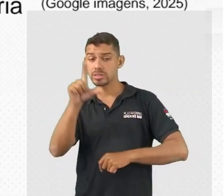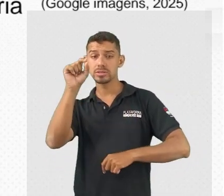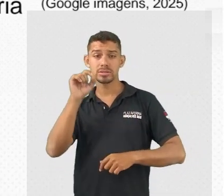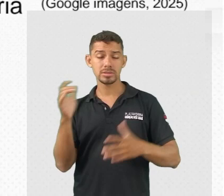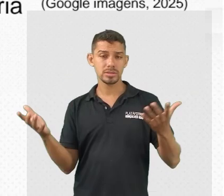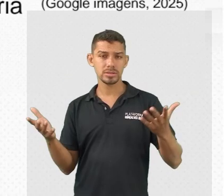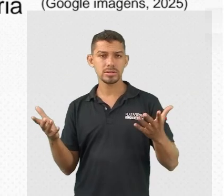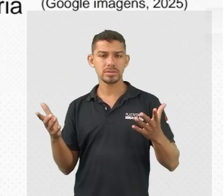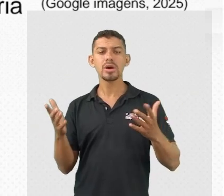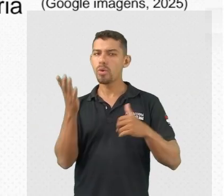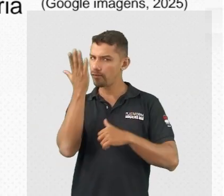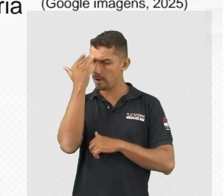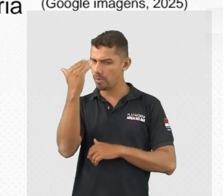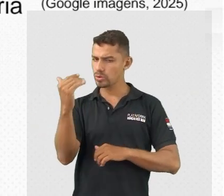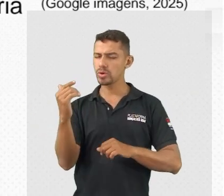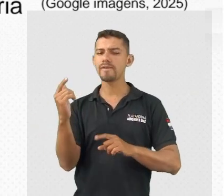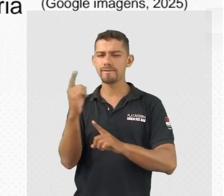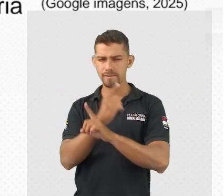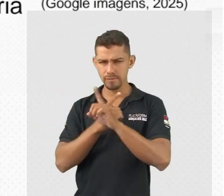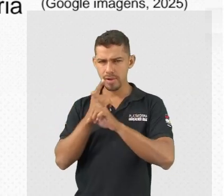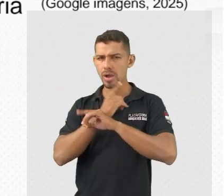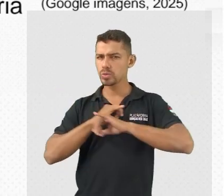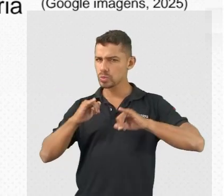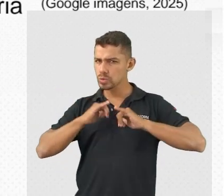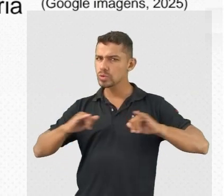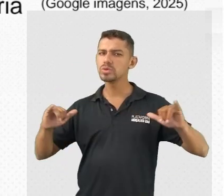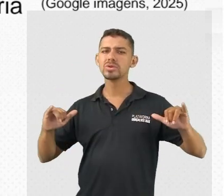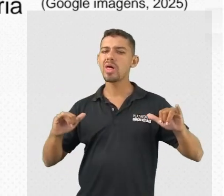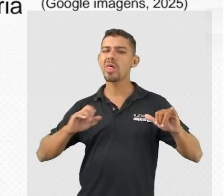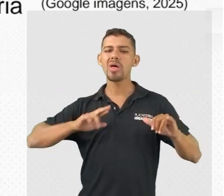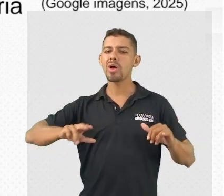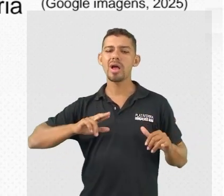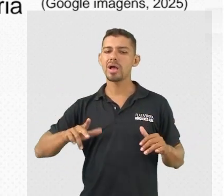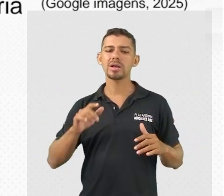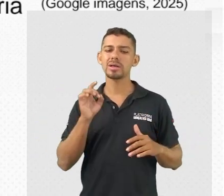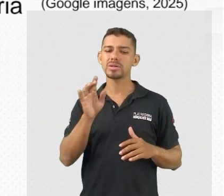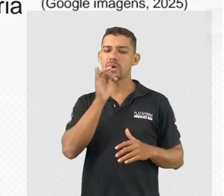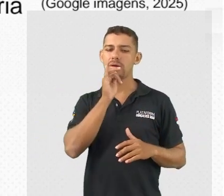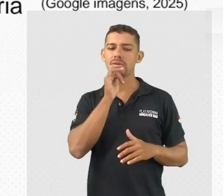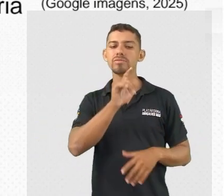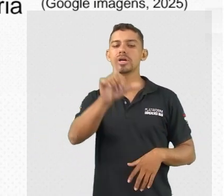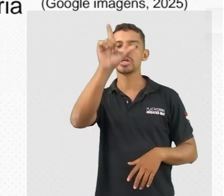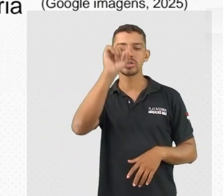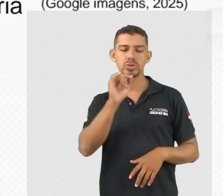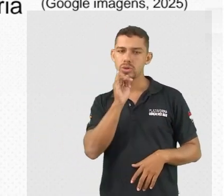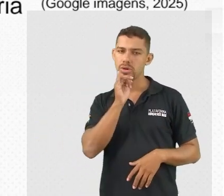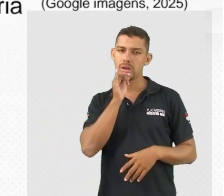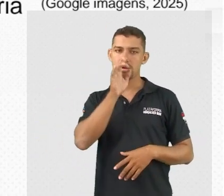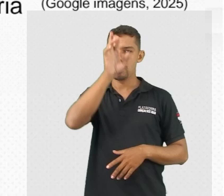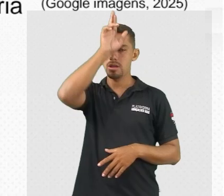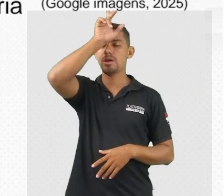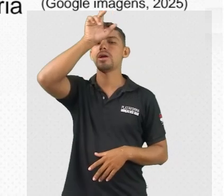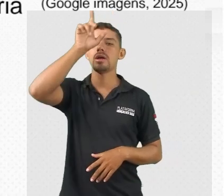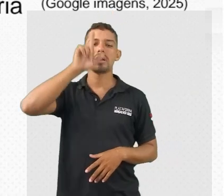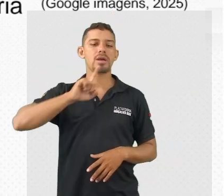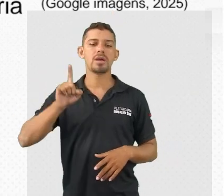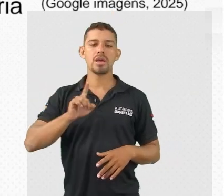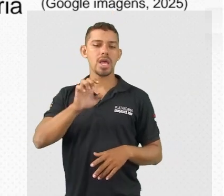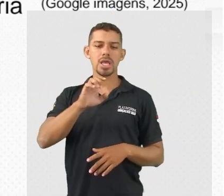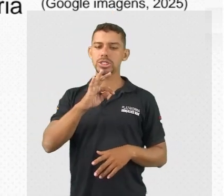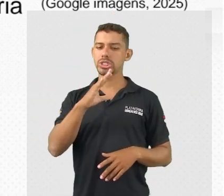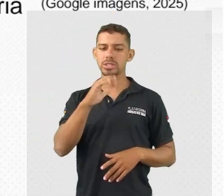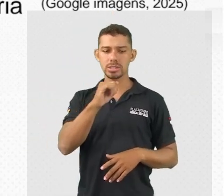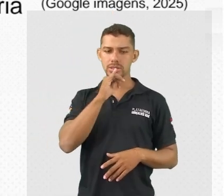da famosa fake news, né, que não é apenas uma decisão equivocada e antiética